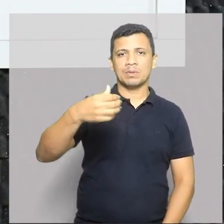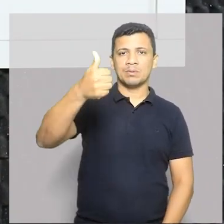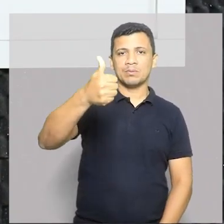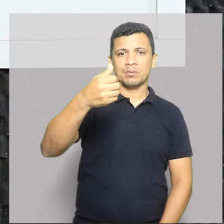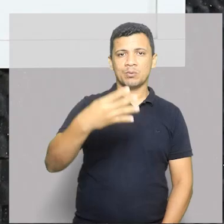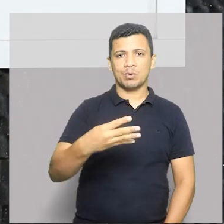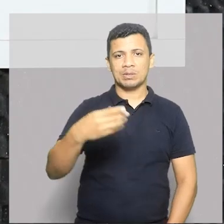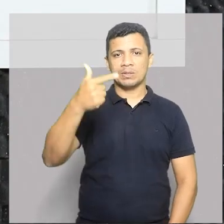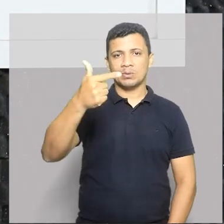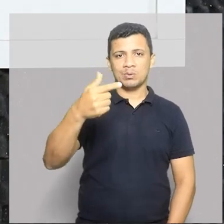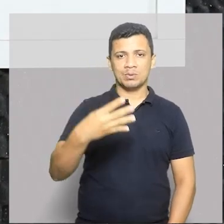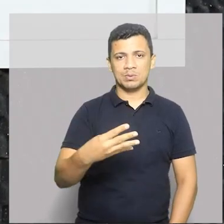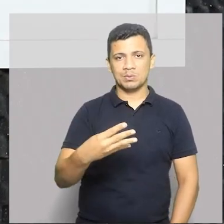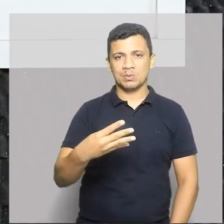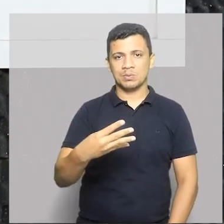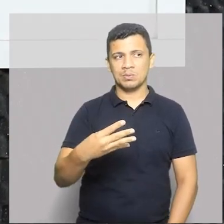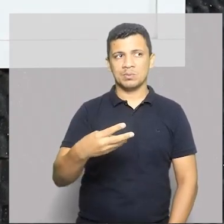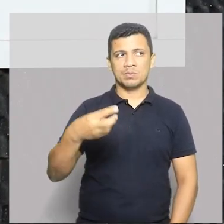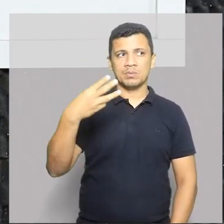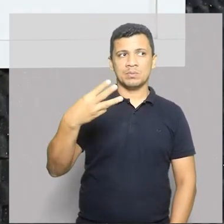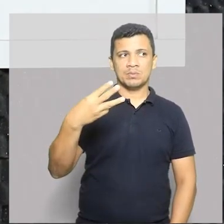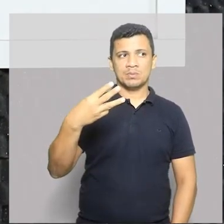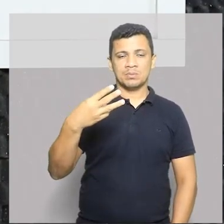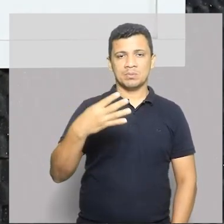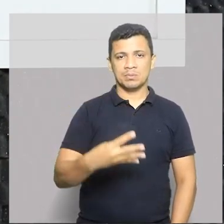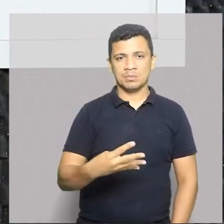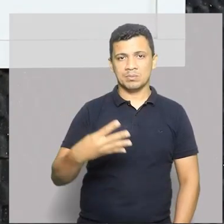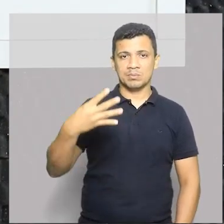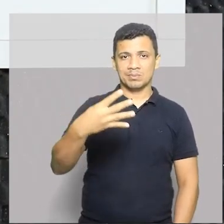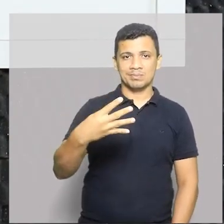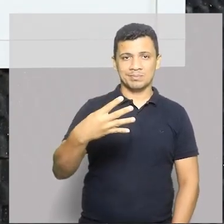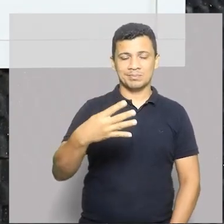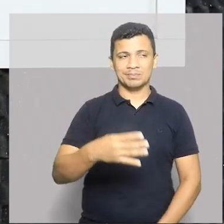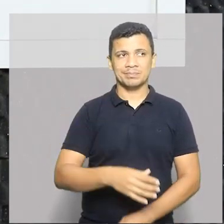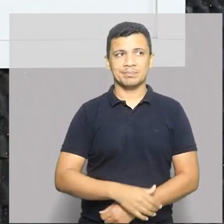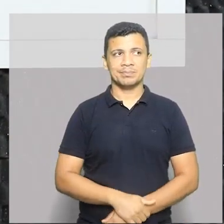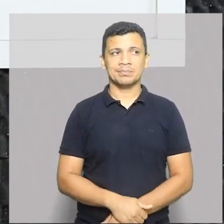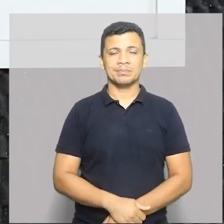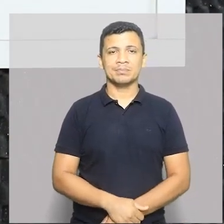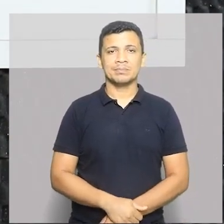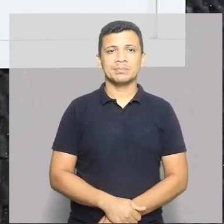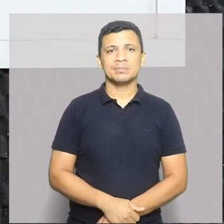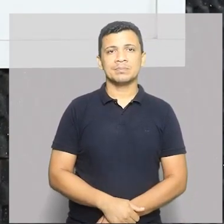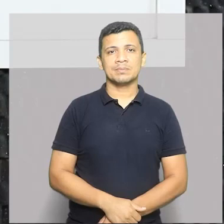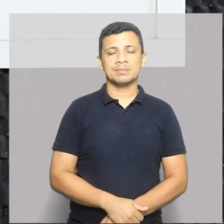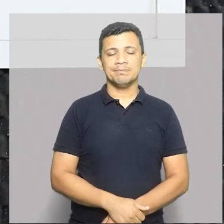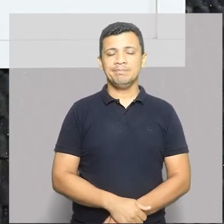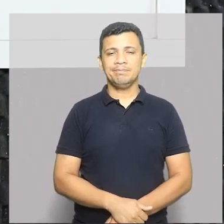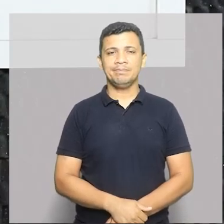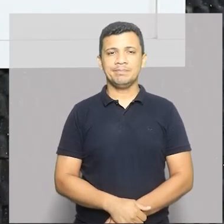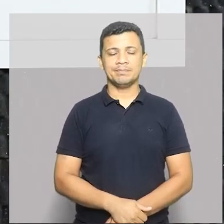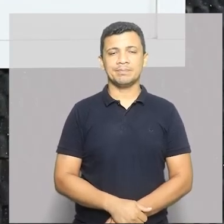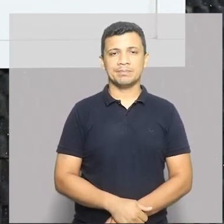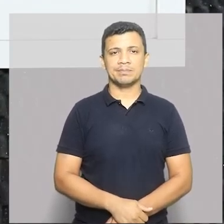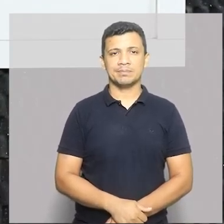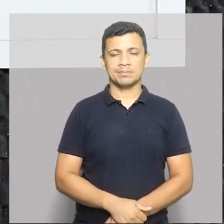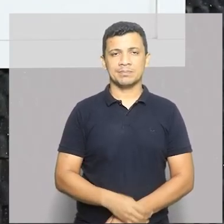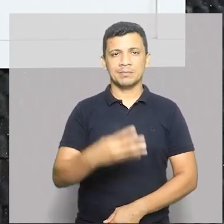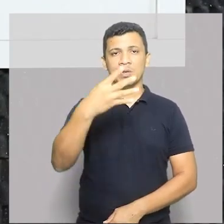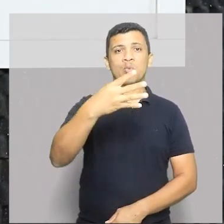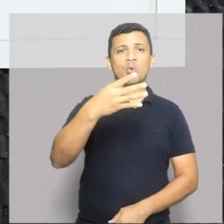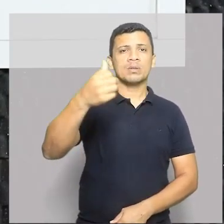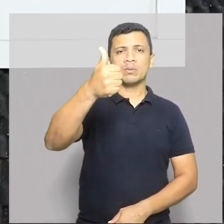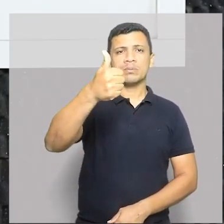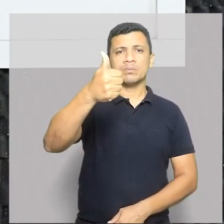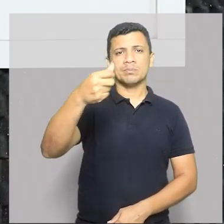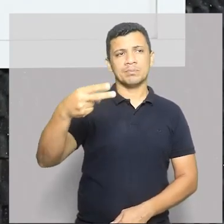4 elevado a 3 e, exatamente, 4 elevado a 4. Bora lá. Vamos achar o padrão do 4. Quanto é 4